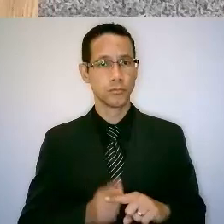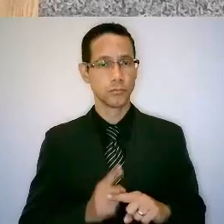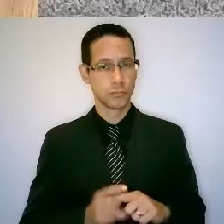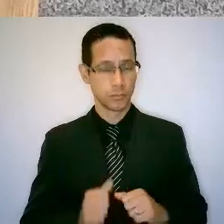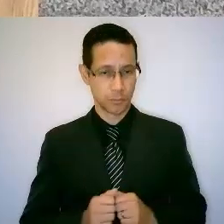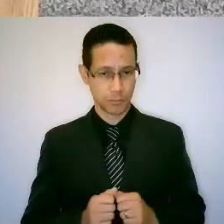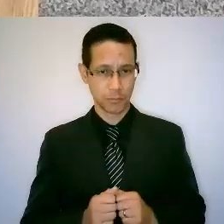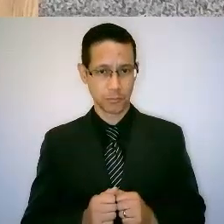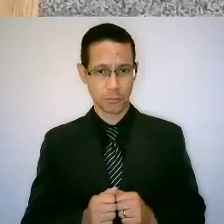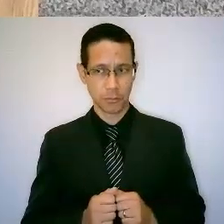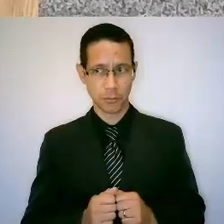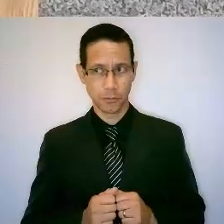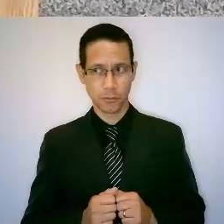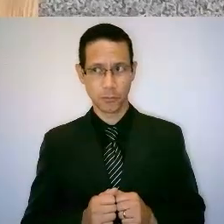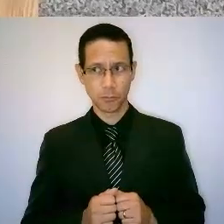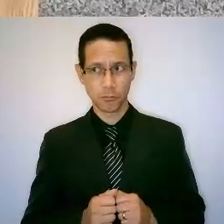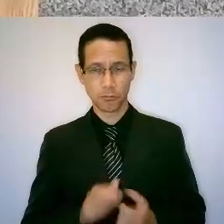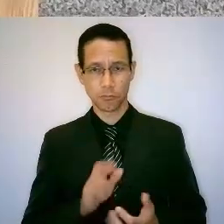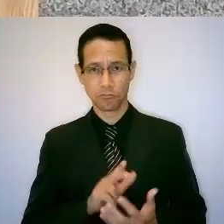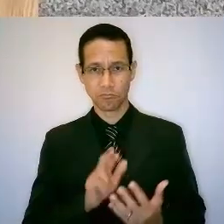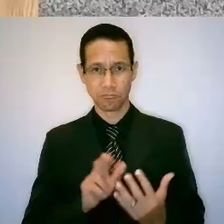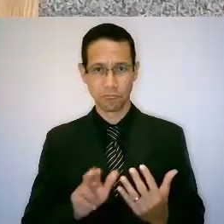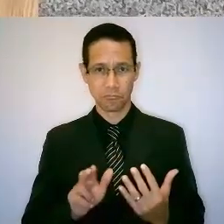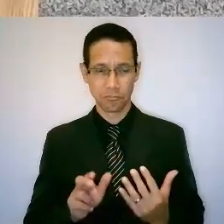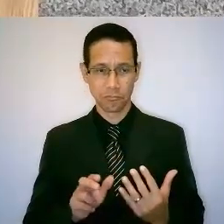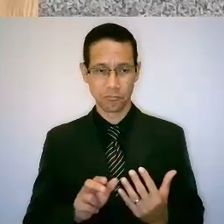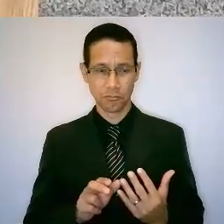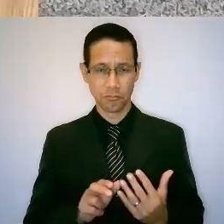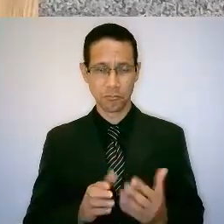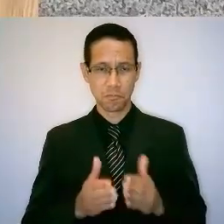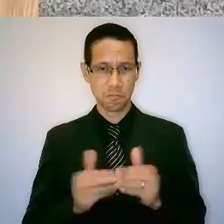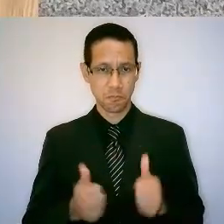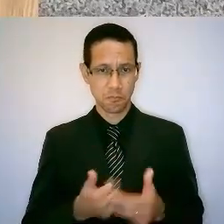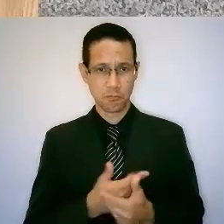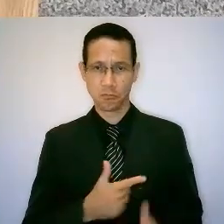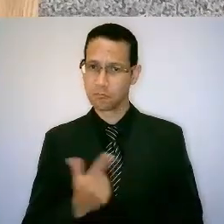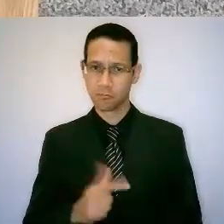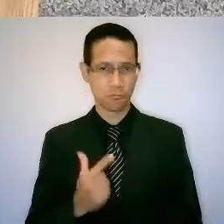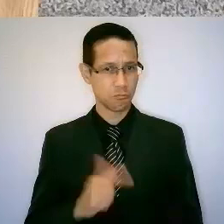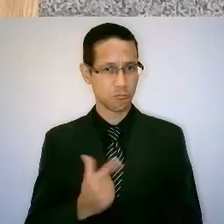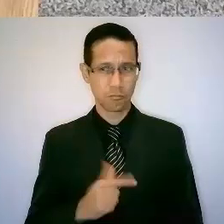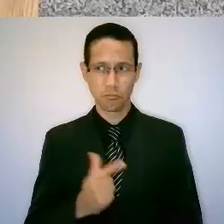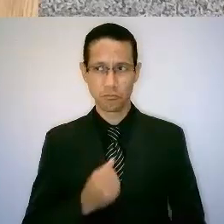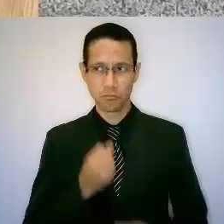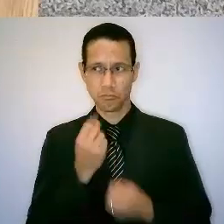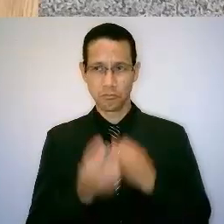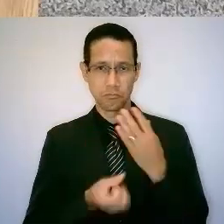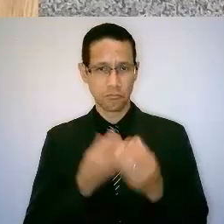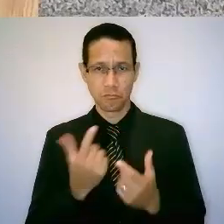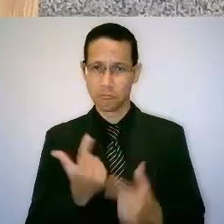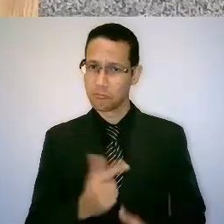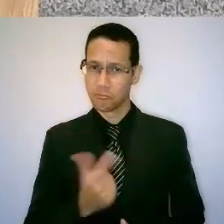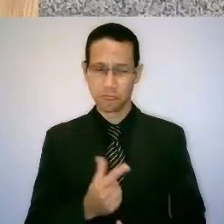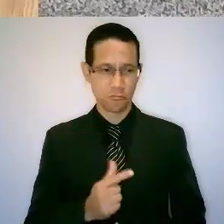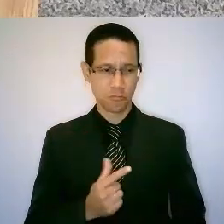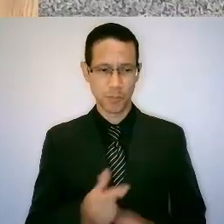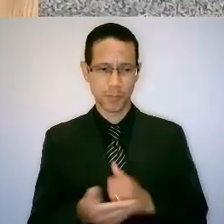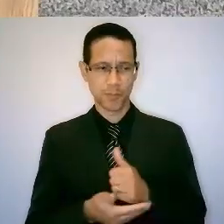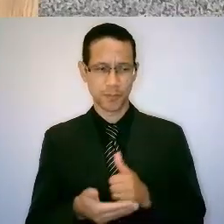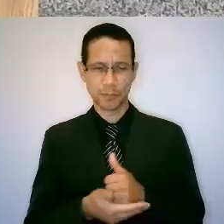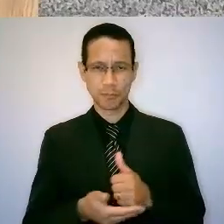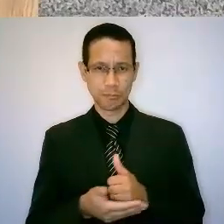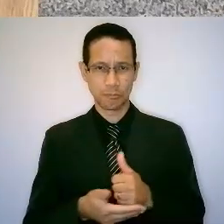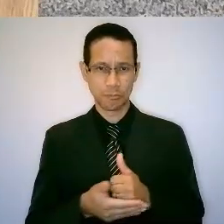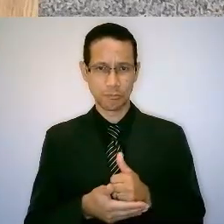desse dispositivo de excelência não há um trecho de depoimento que dê embasamento de que o